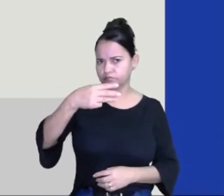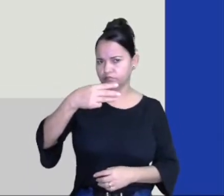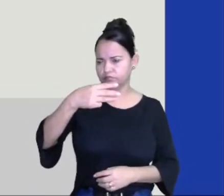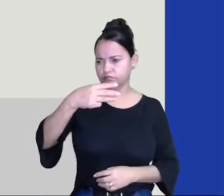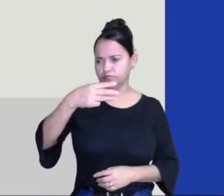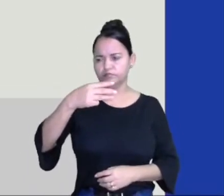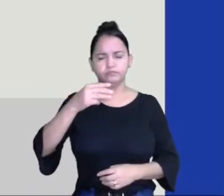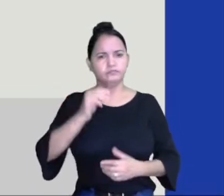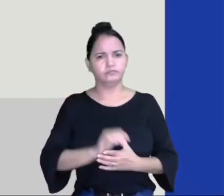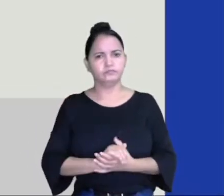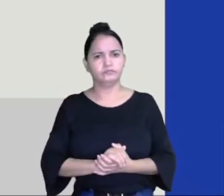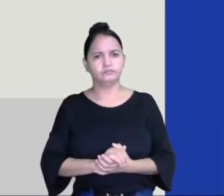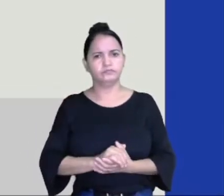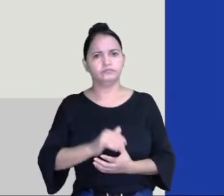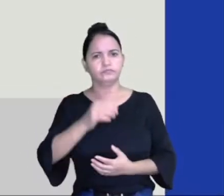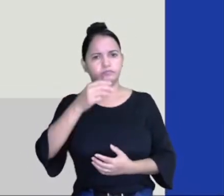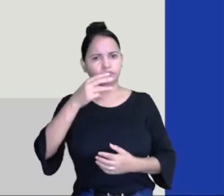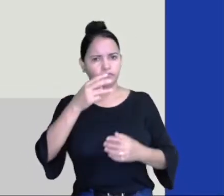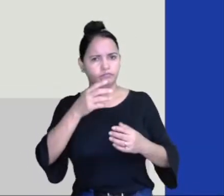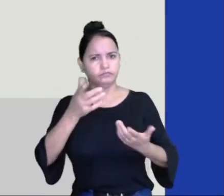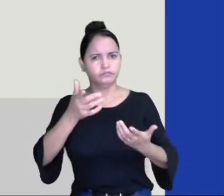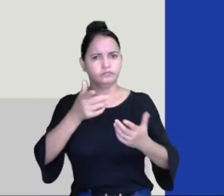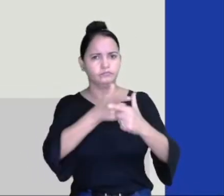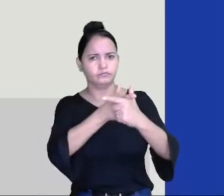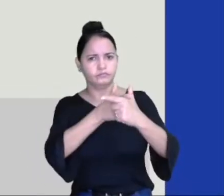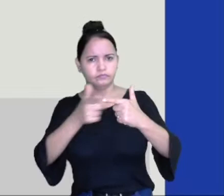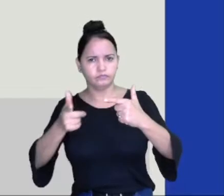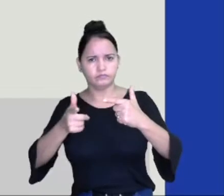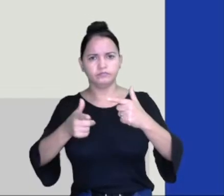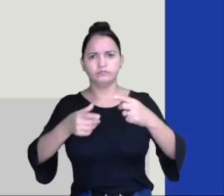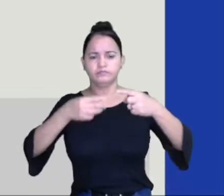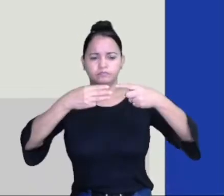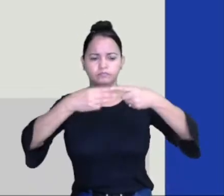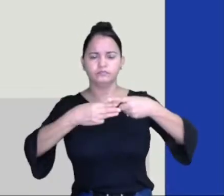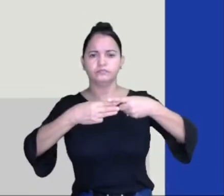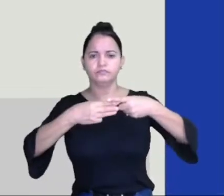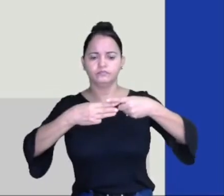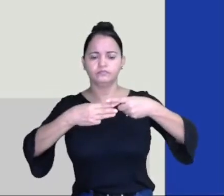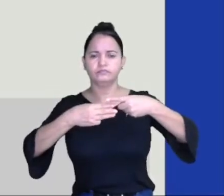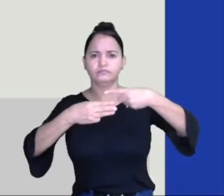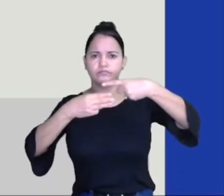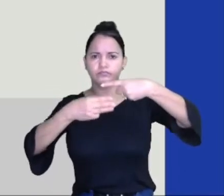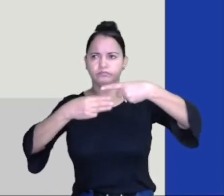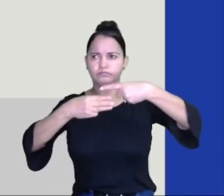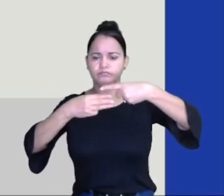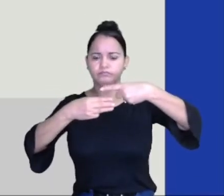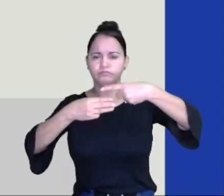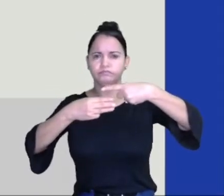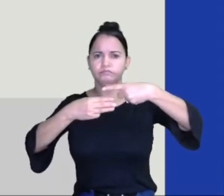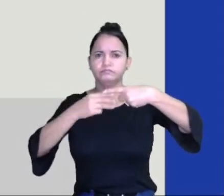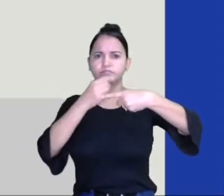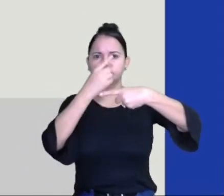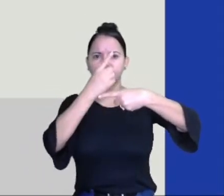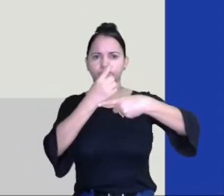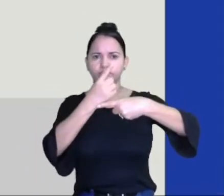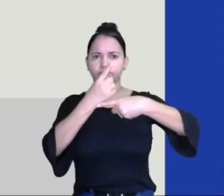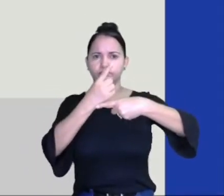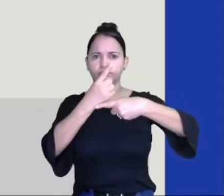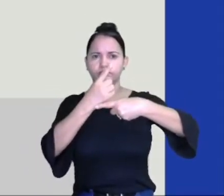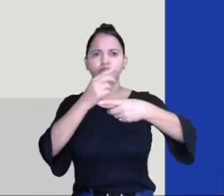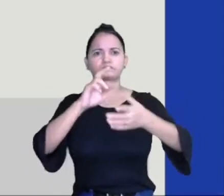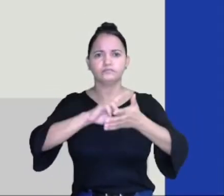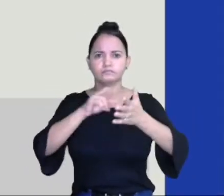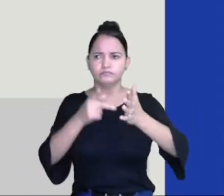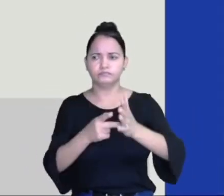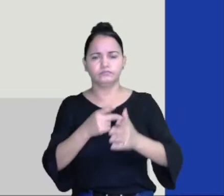embaixo, né? A quantidade da divisão da barra que está embaixo, e o 1 representa como se eu estivesse tirando um pedacinho.